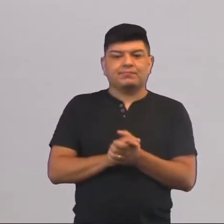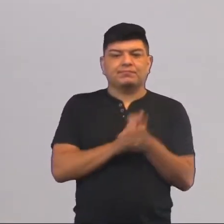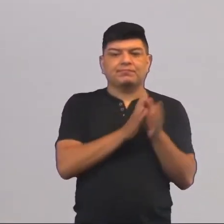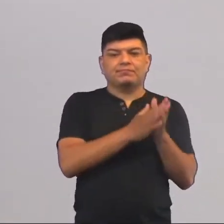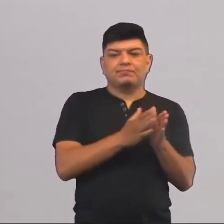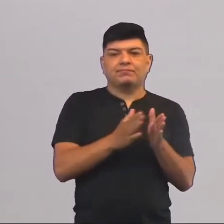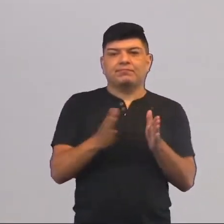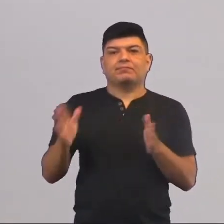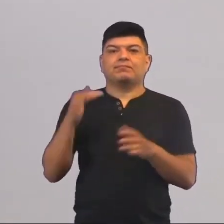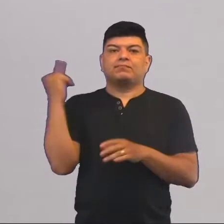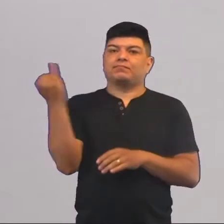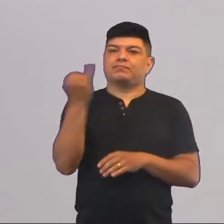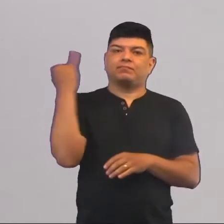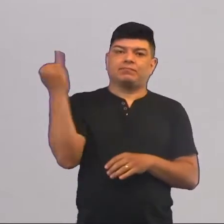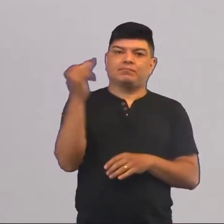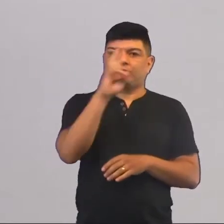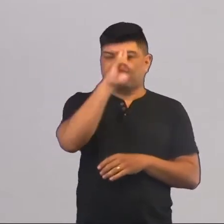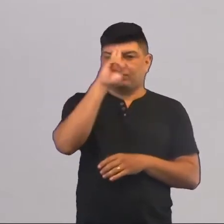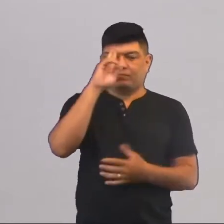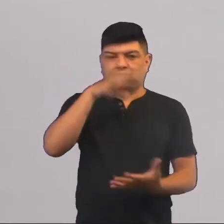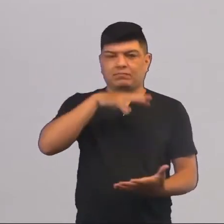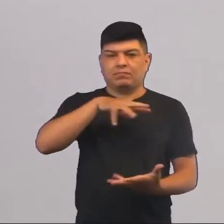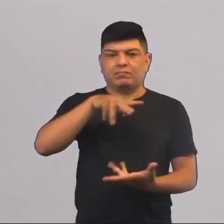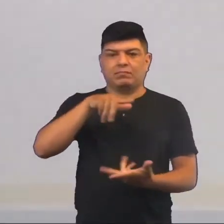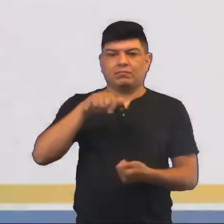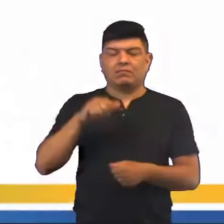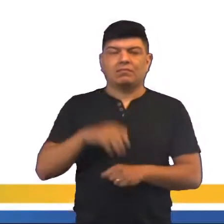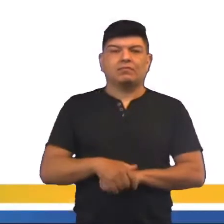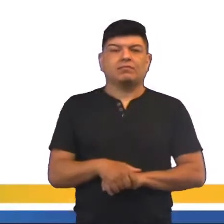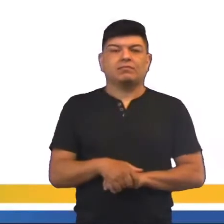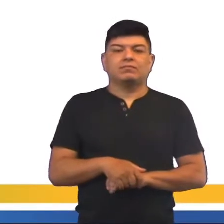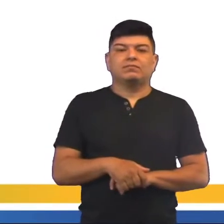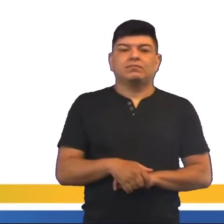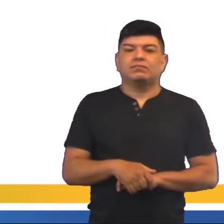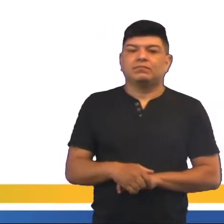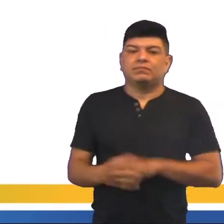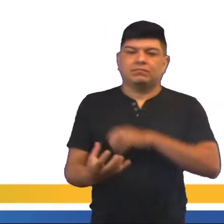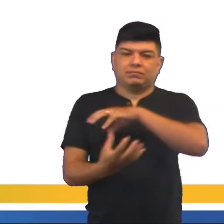esse período tão importante para a história da humanidade. Vamos lá?